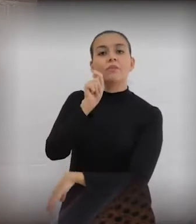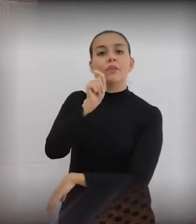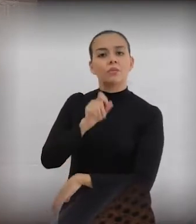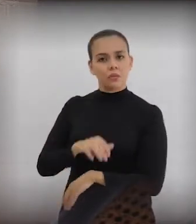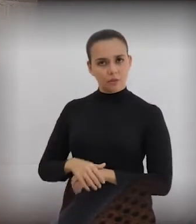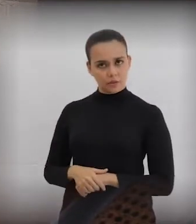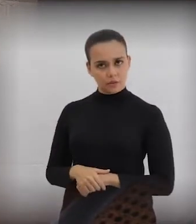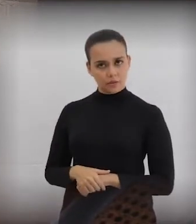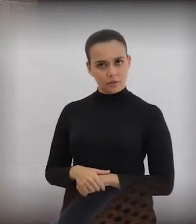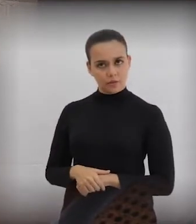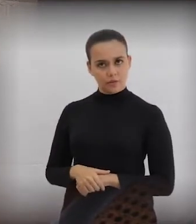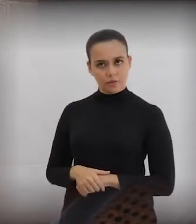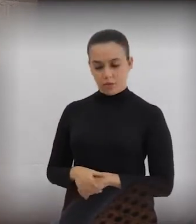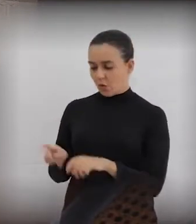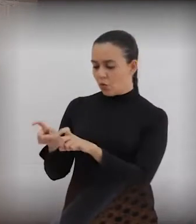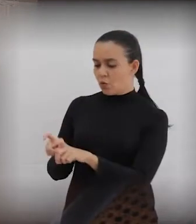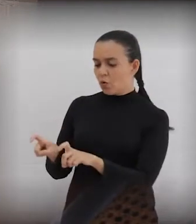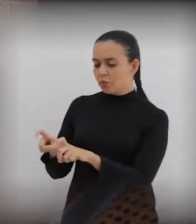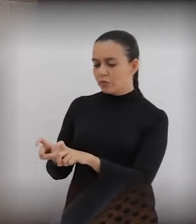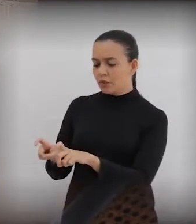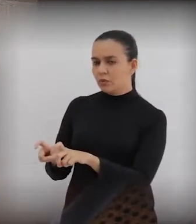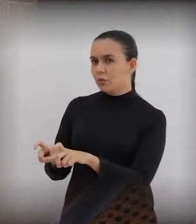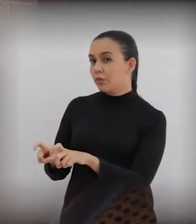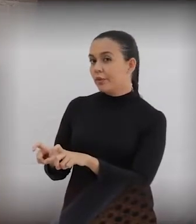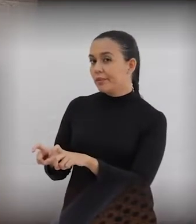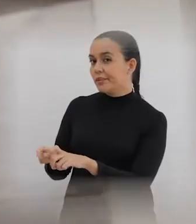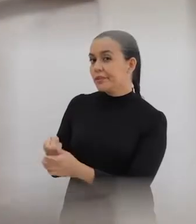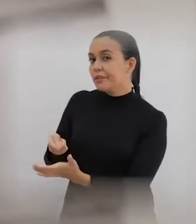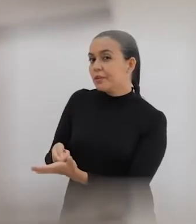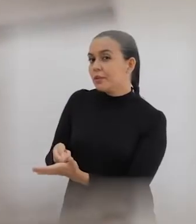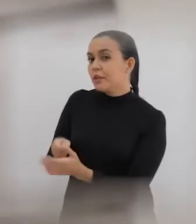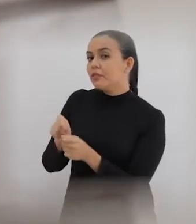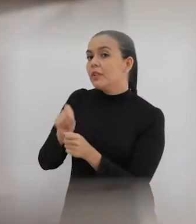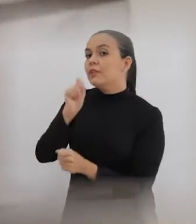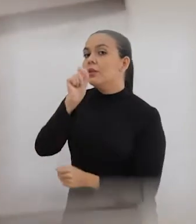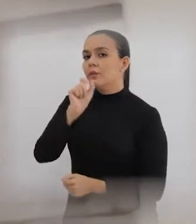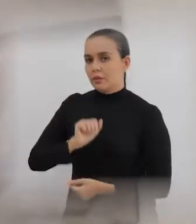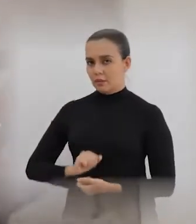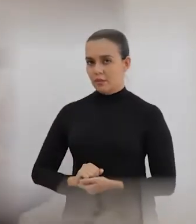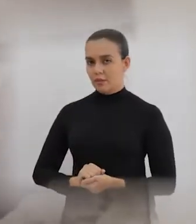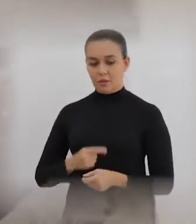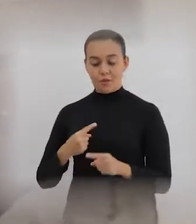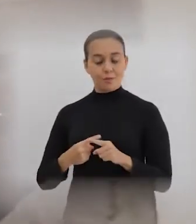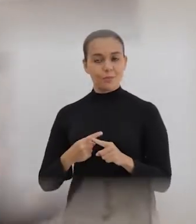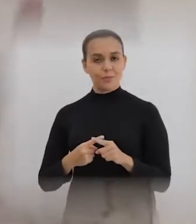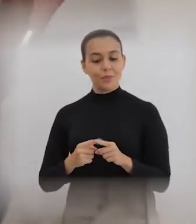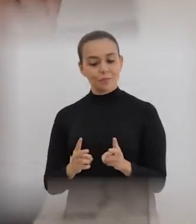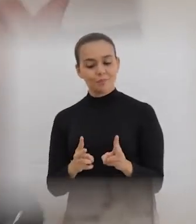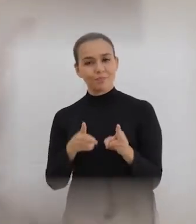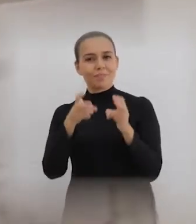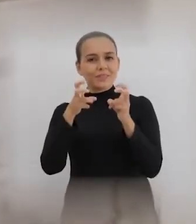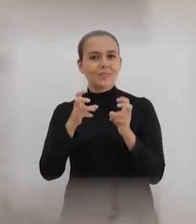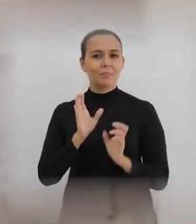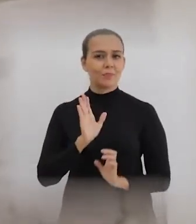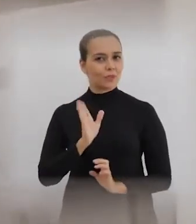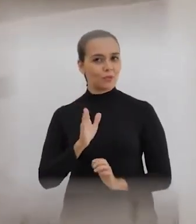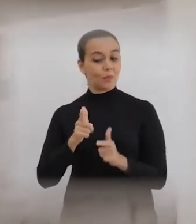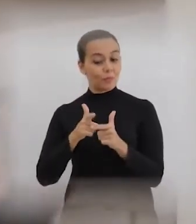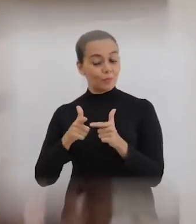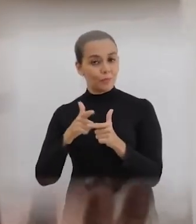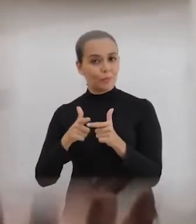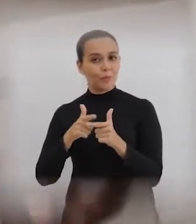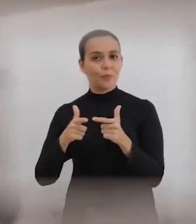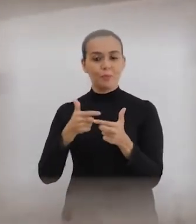A gente tem que perguntar agora o que ele deve fazer. Porque a gente já começou a ver a ressaca dessa história, a gente